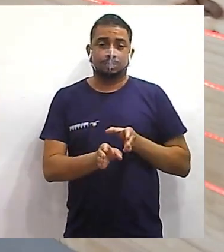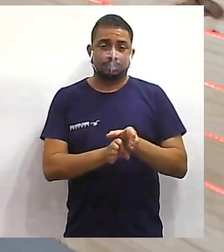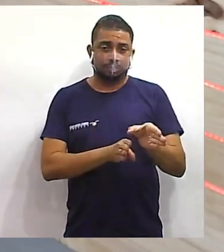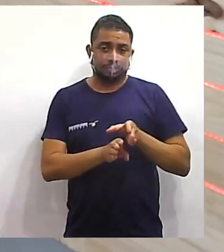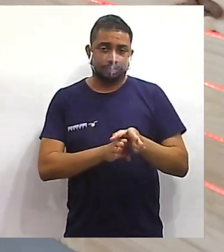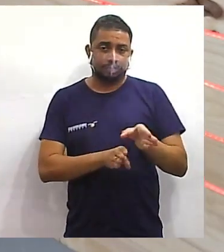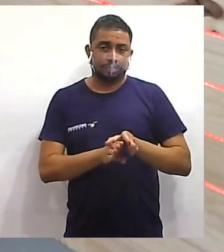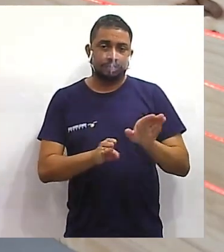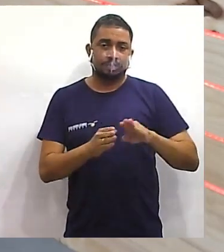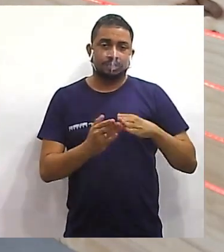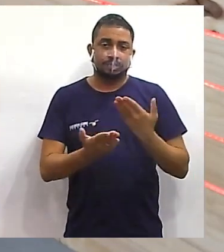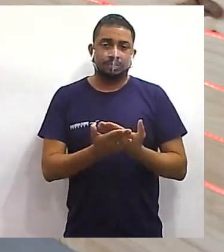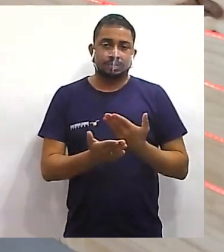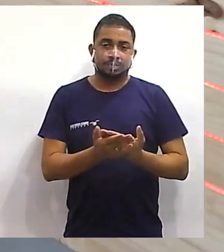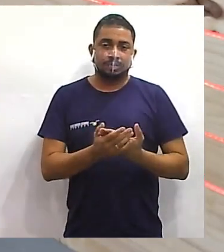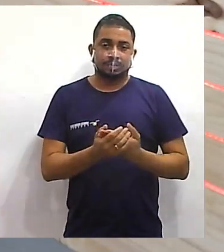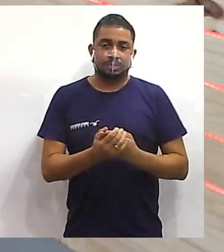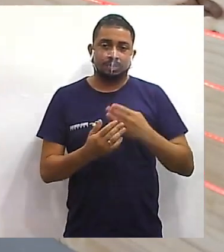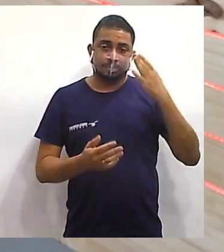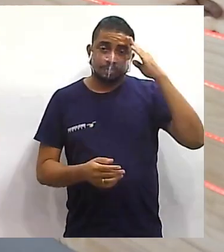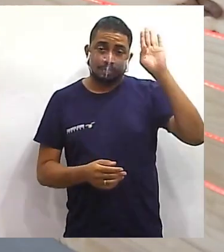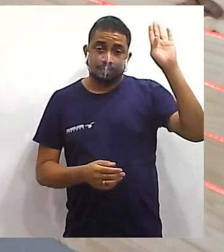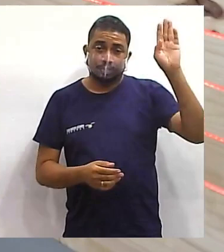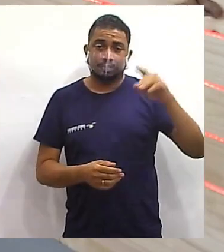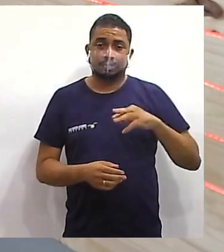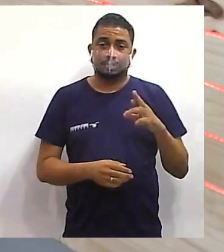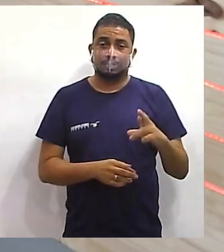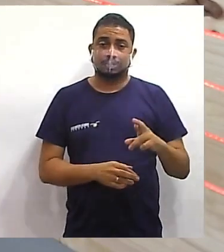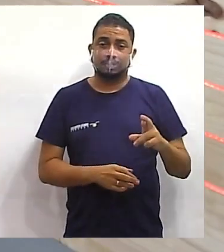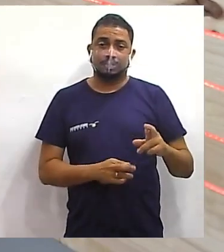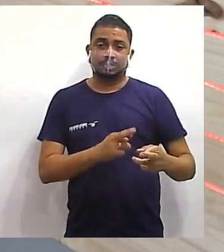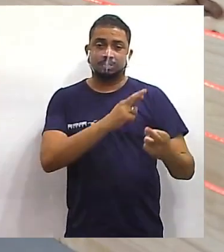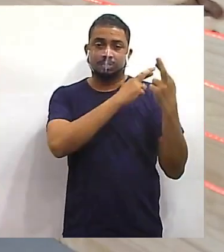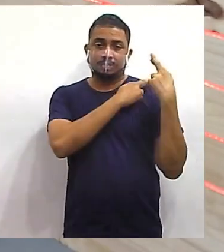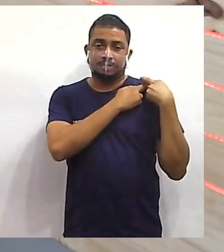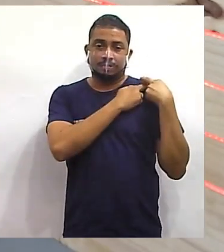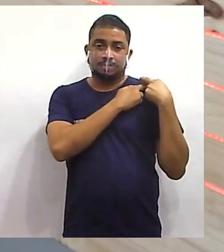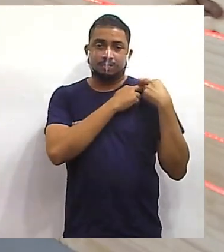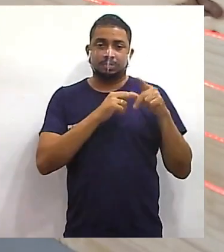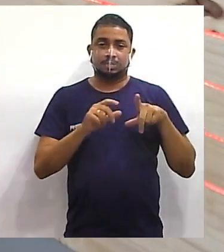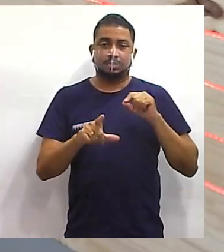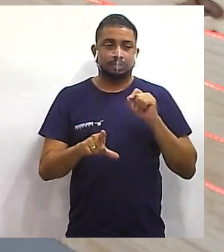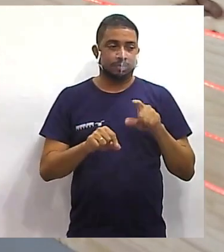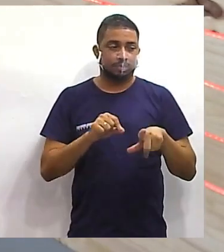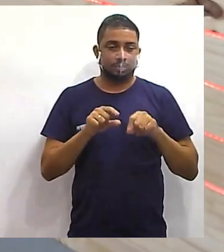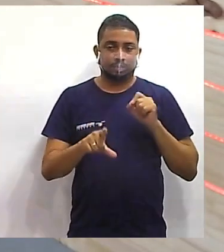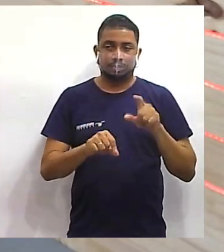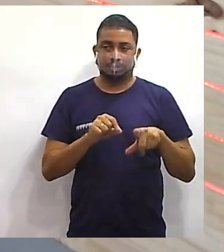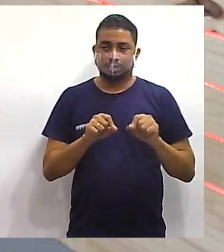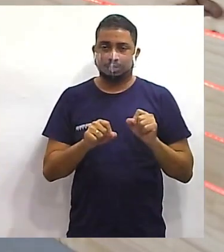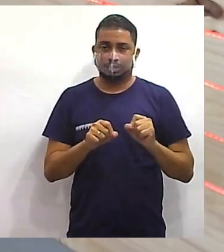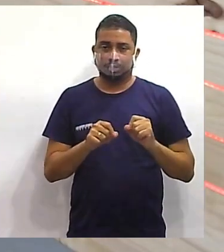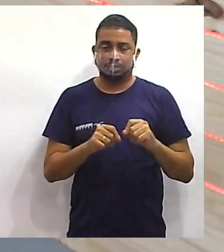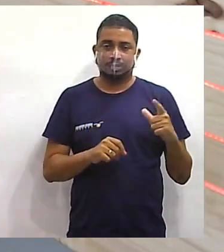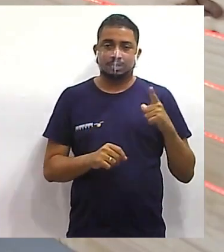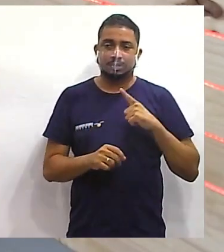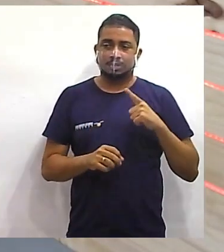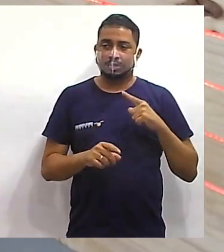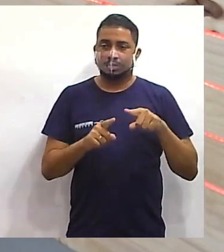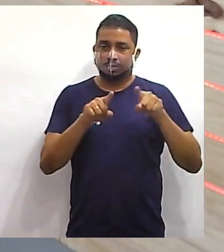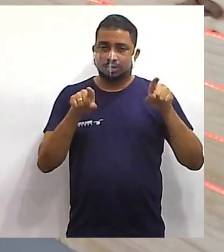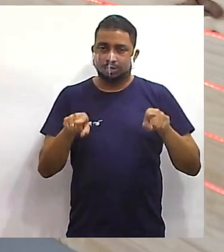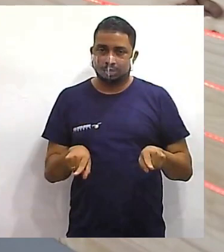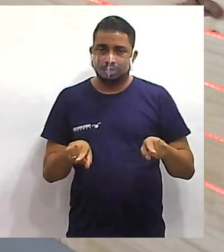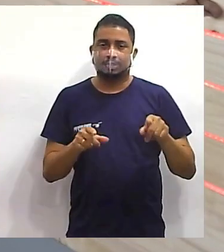tem, né, como funções principais, né, ele é o responsável pela tomada de decisões referente ao funcionamento, aos